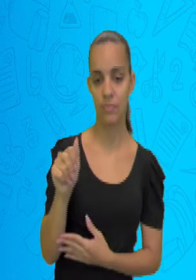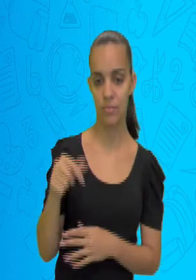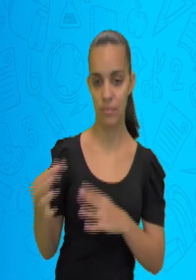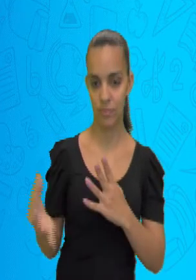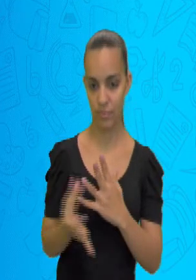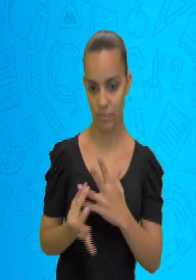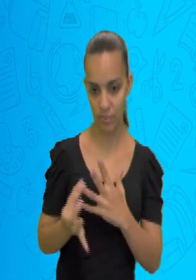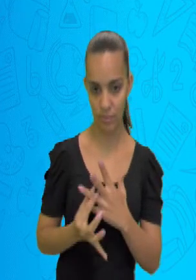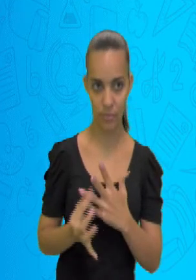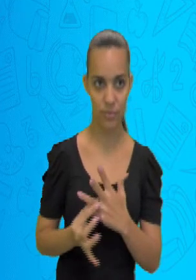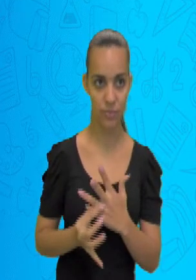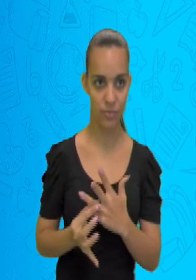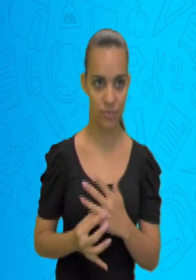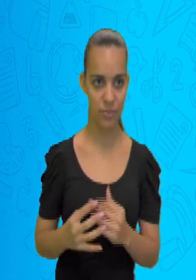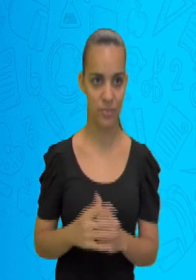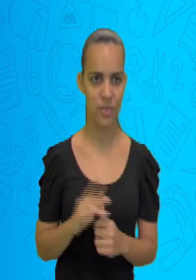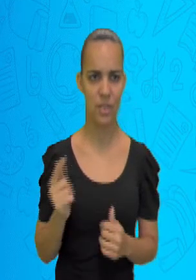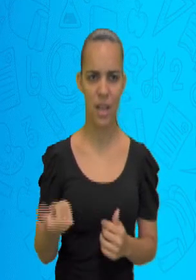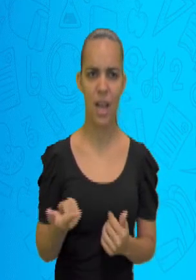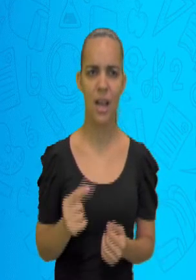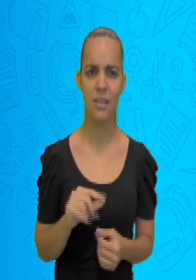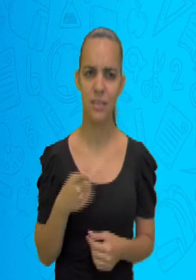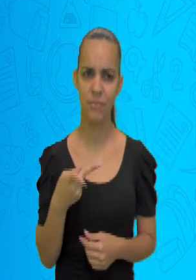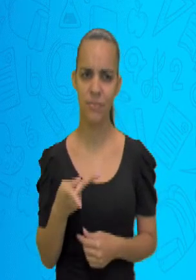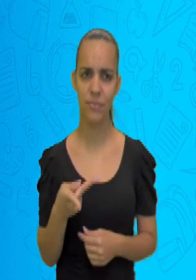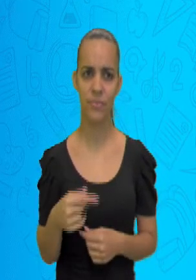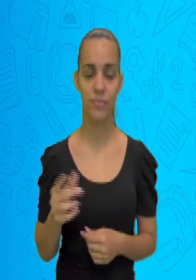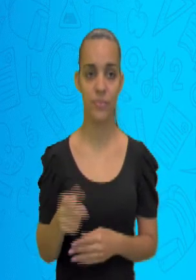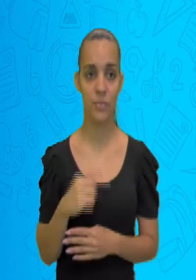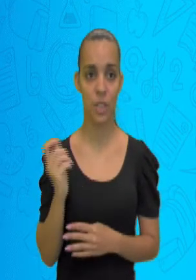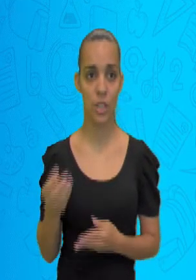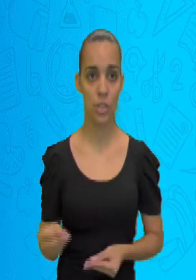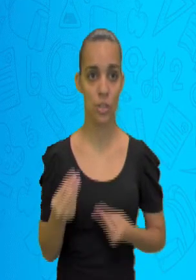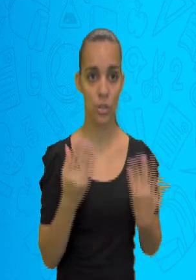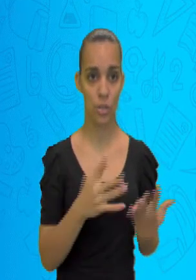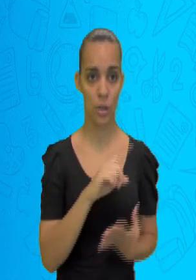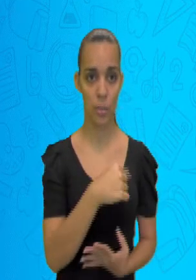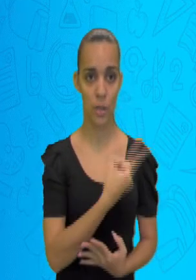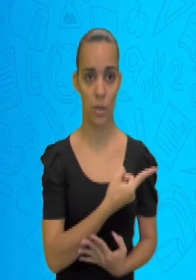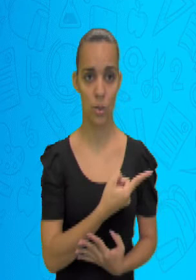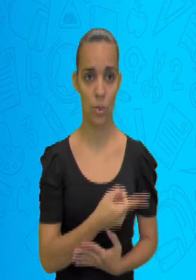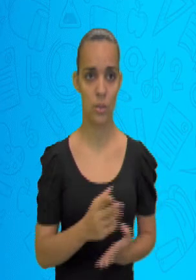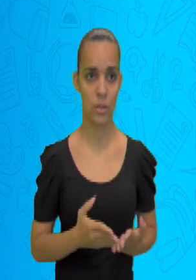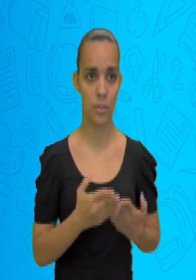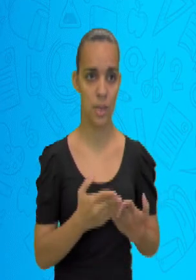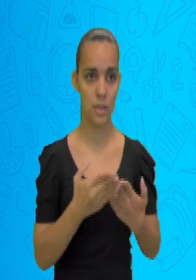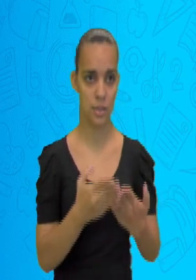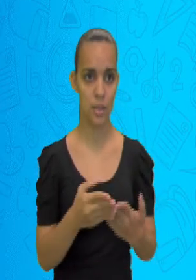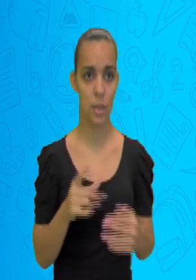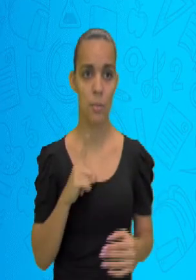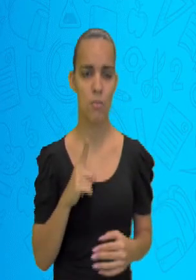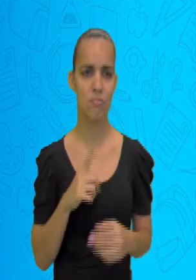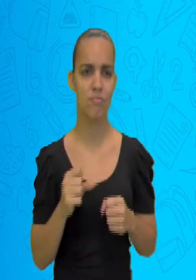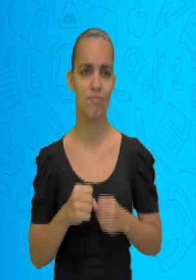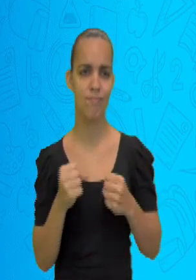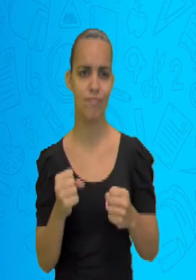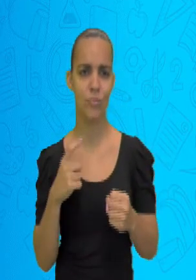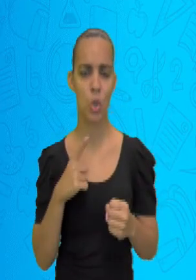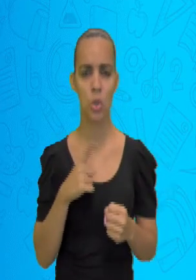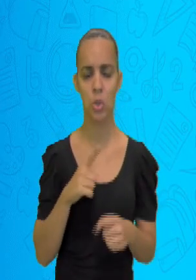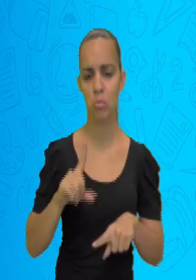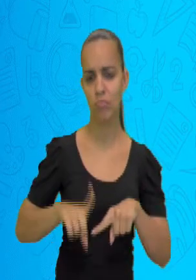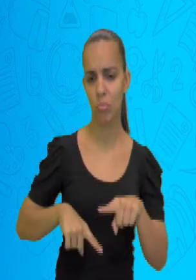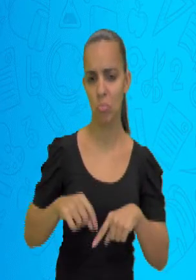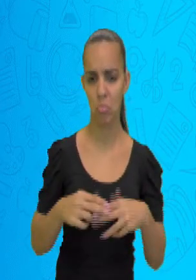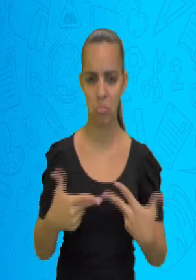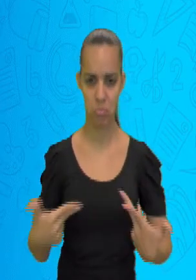anéis. Assim dizendo, joga para o outro a barquinha, que pode ser qualquer